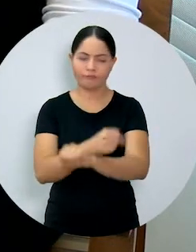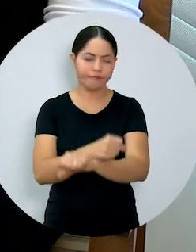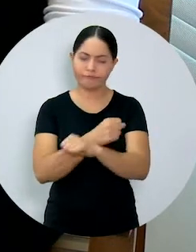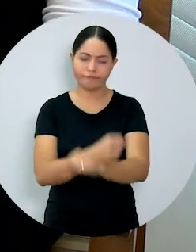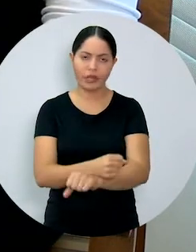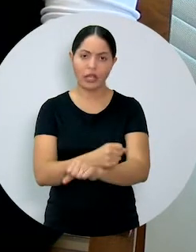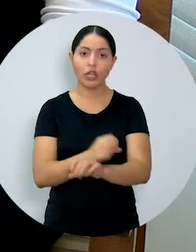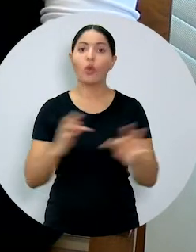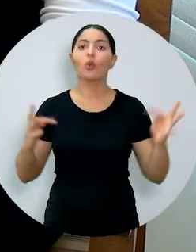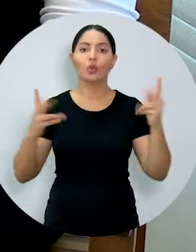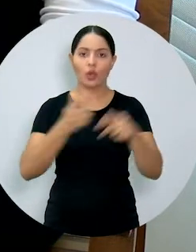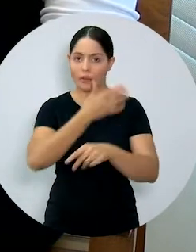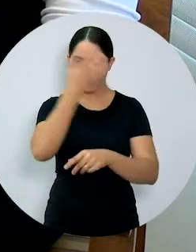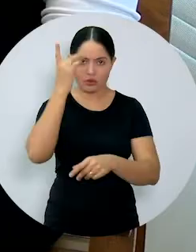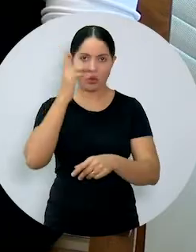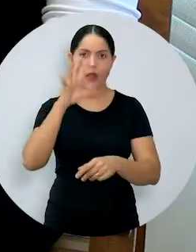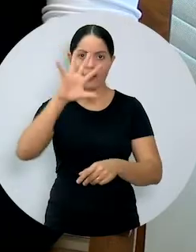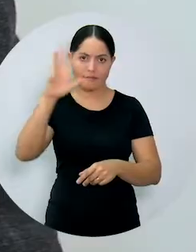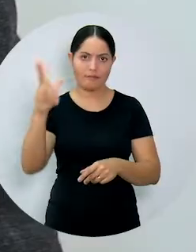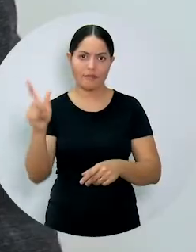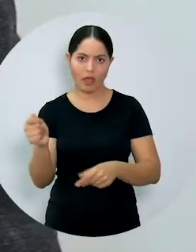os negros trazidos da África.